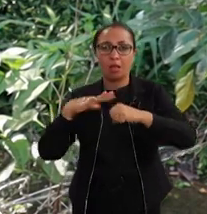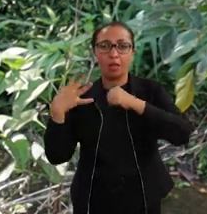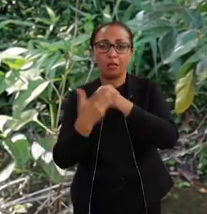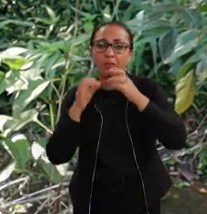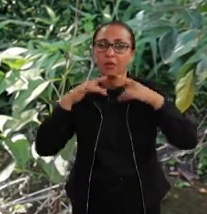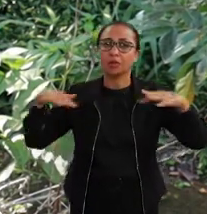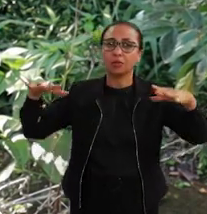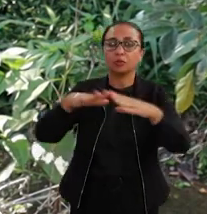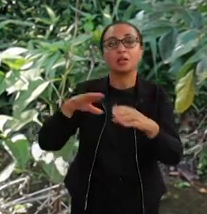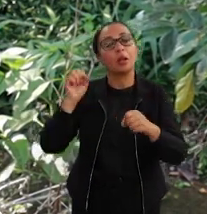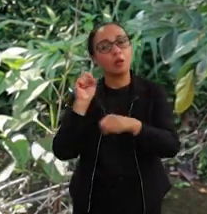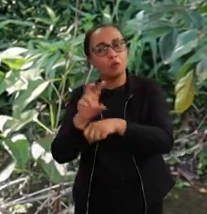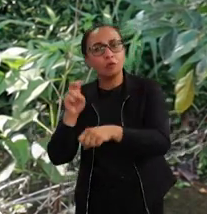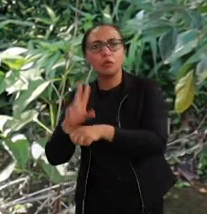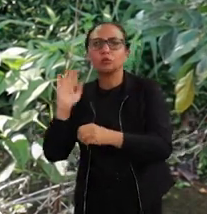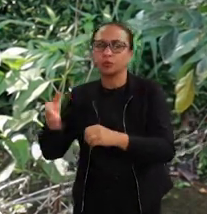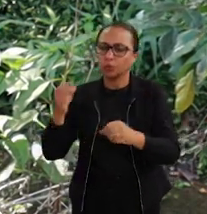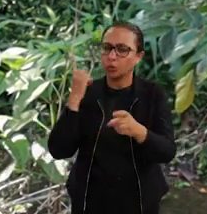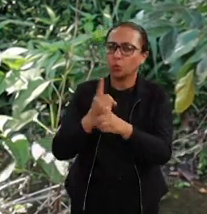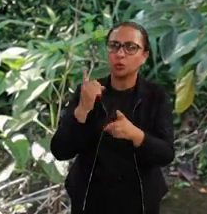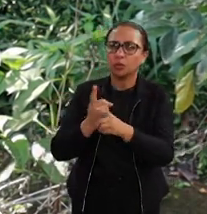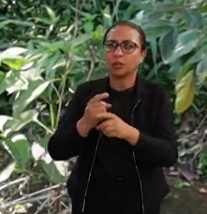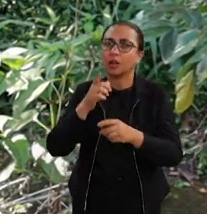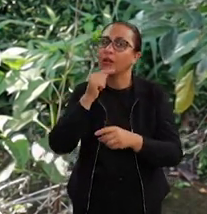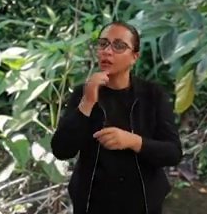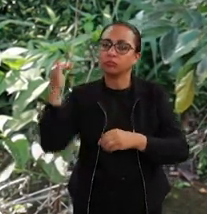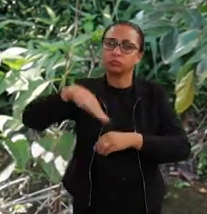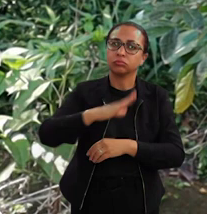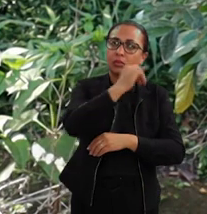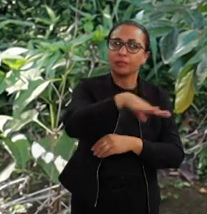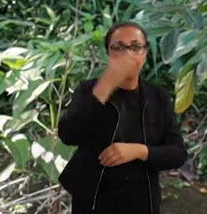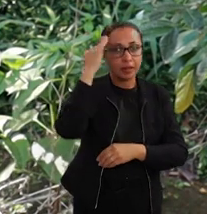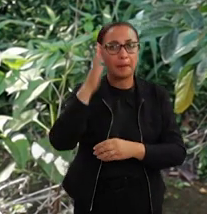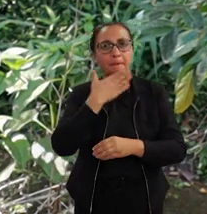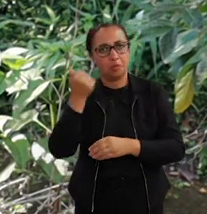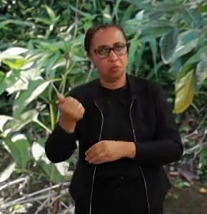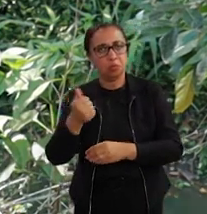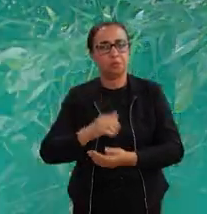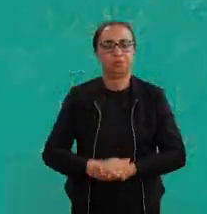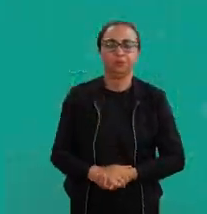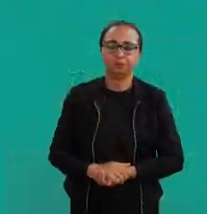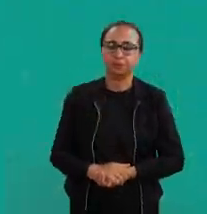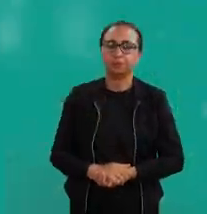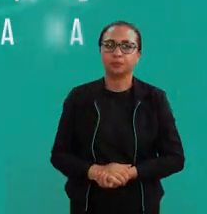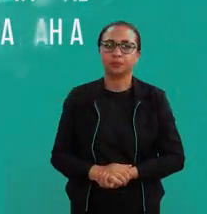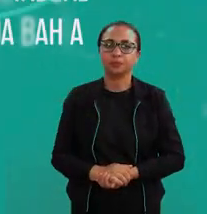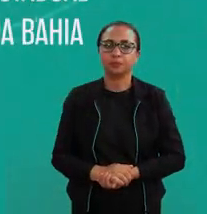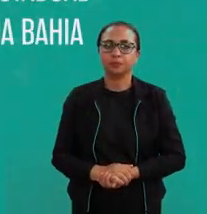com as investigações, o vírus já foi encontrado até em alto mar. Vamos entender melhor.